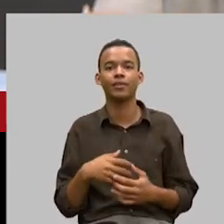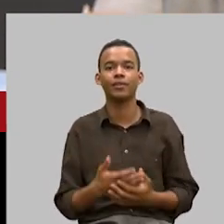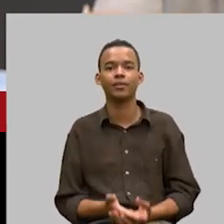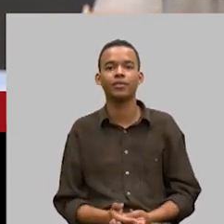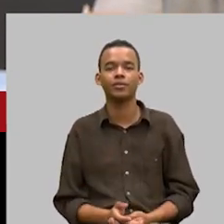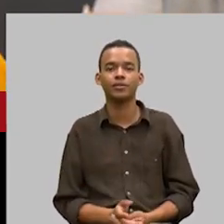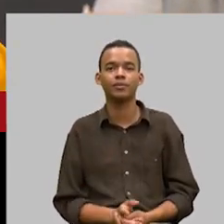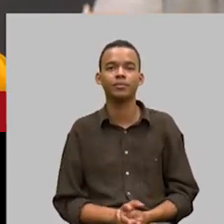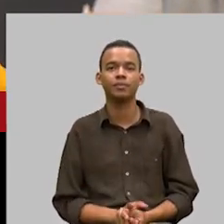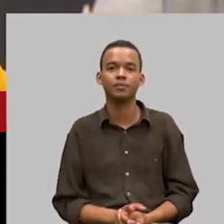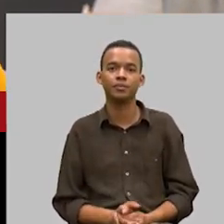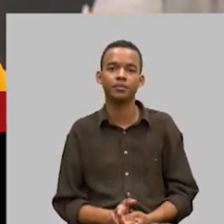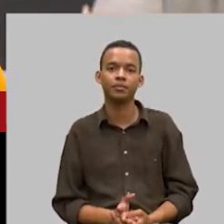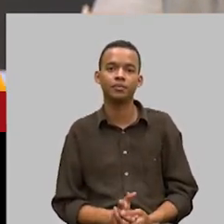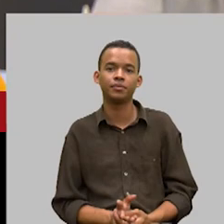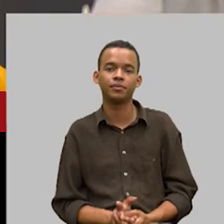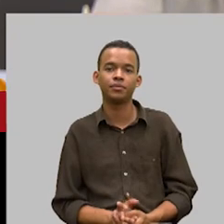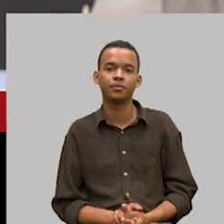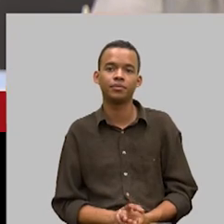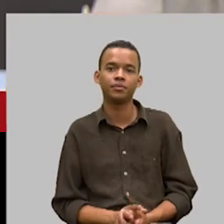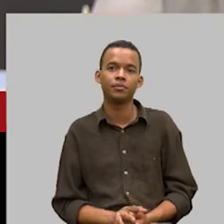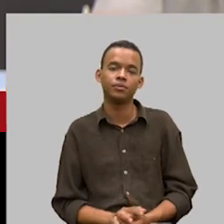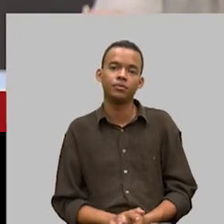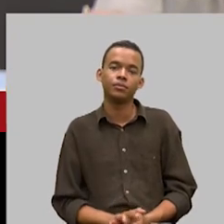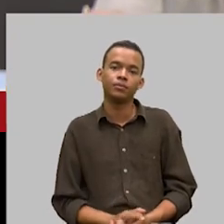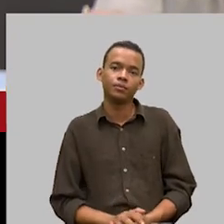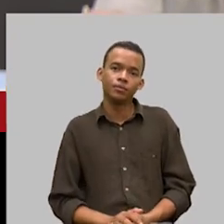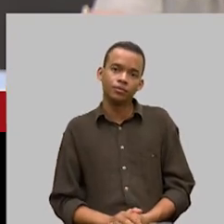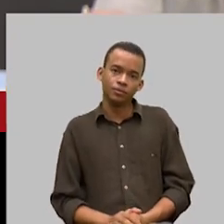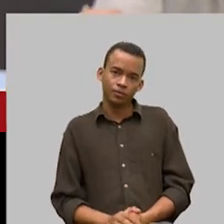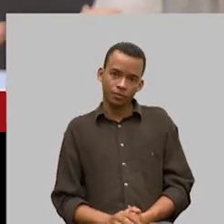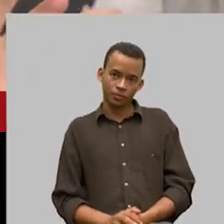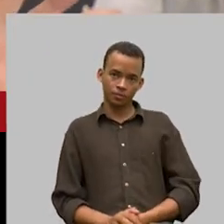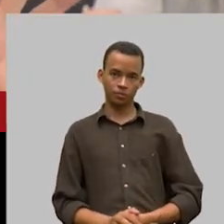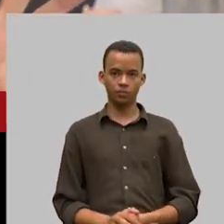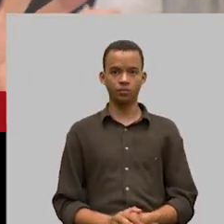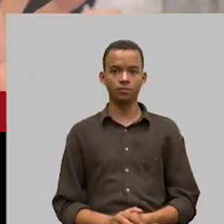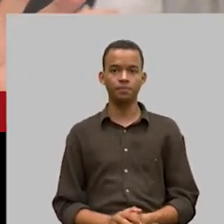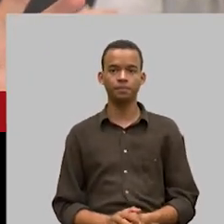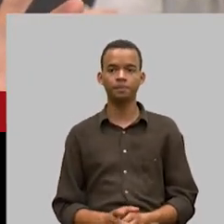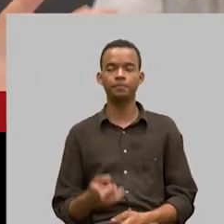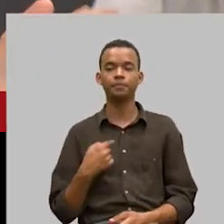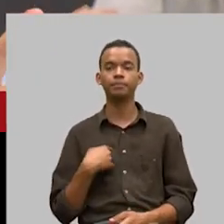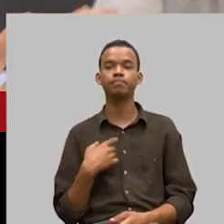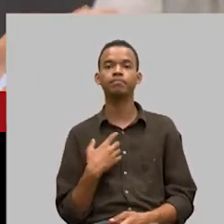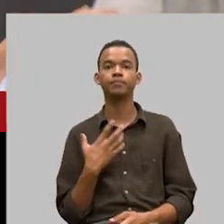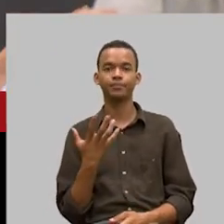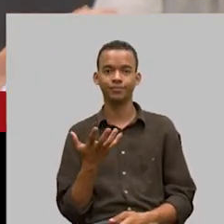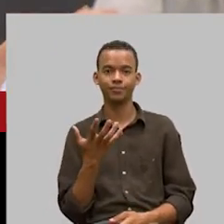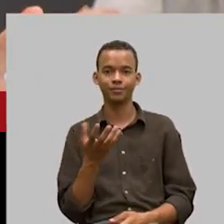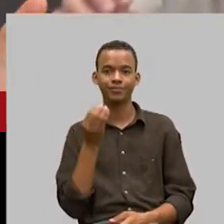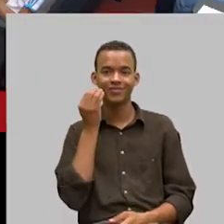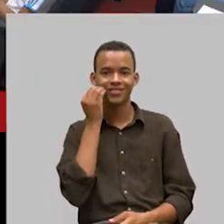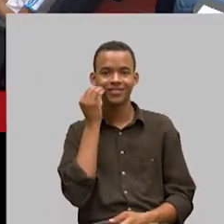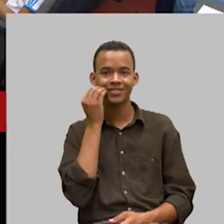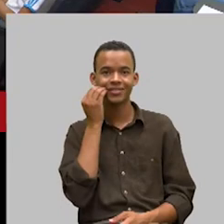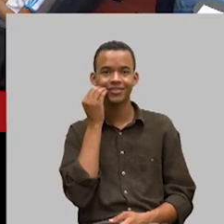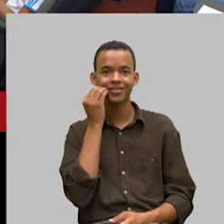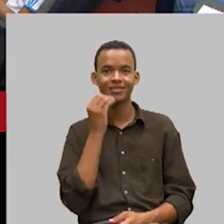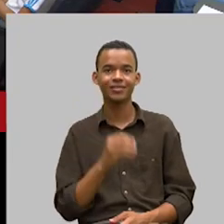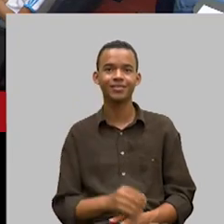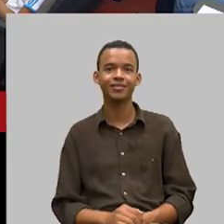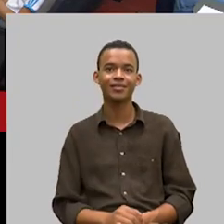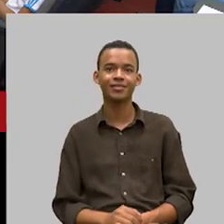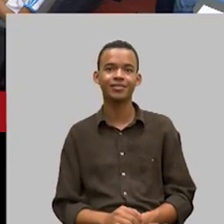eh eh eu eu eu eu queria iia tentar como é que é també tá na fase